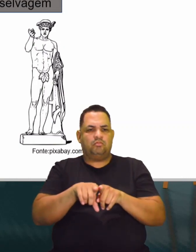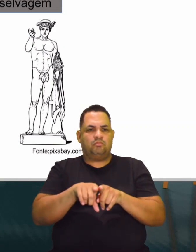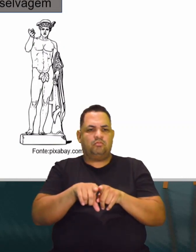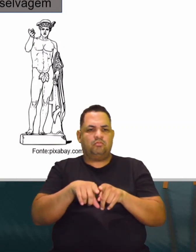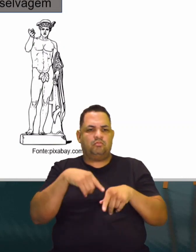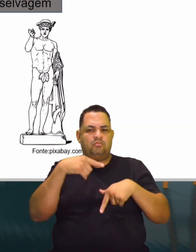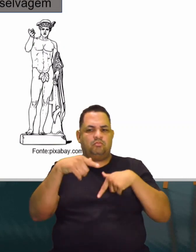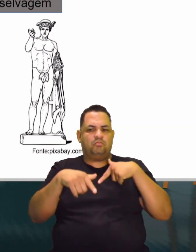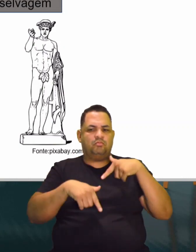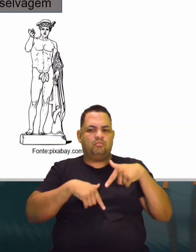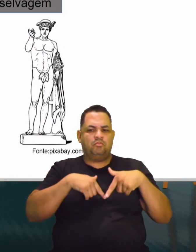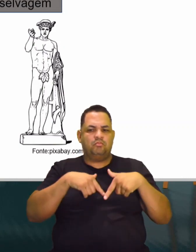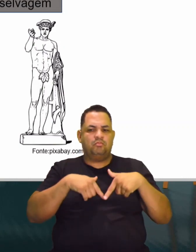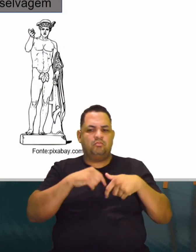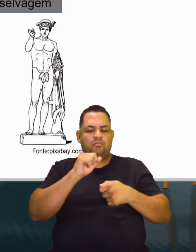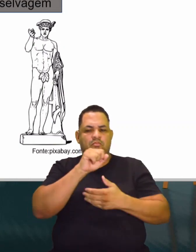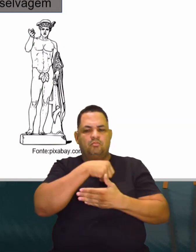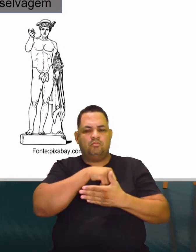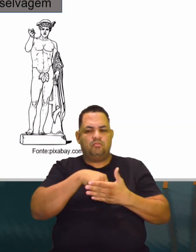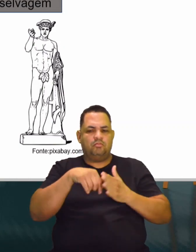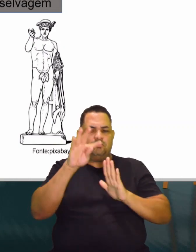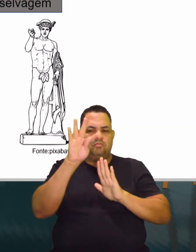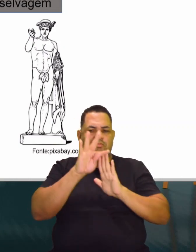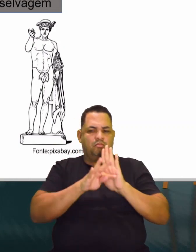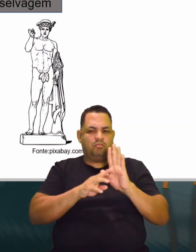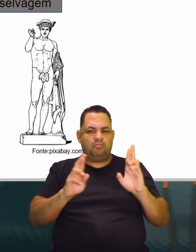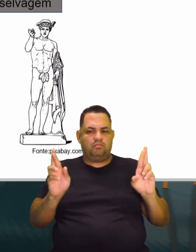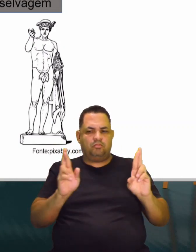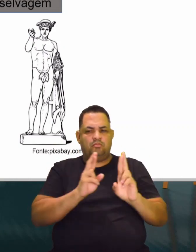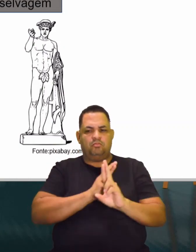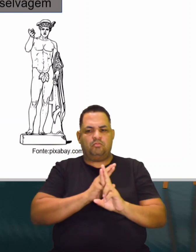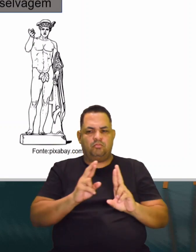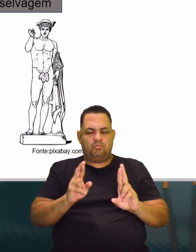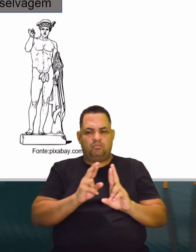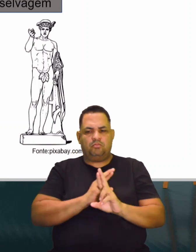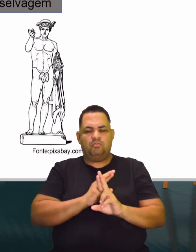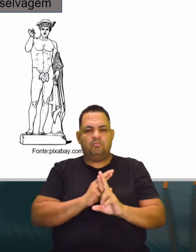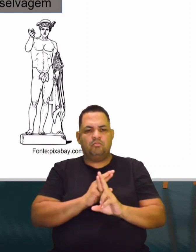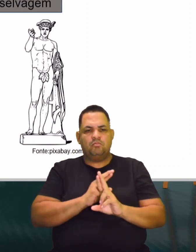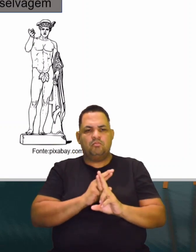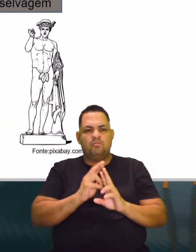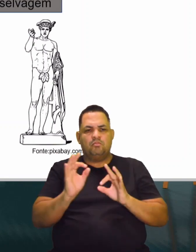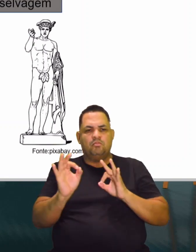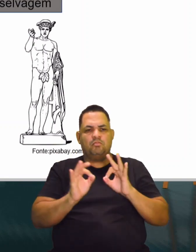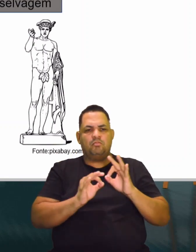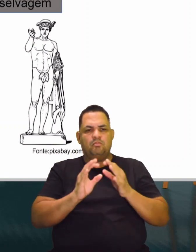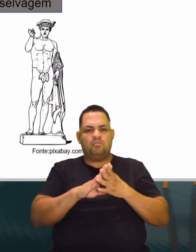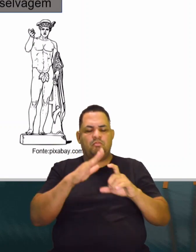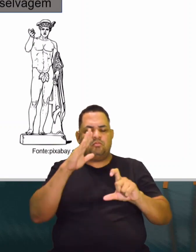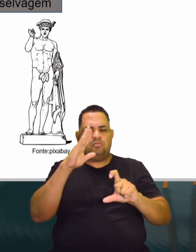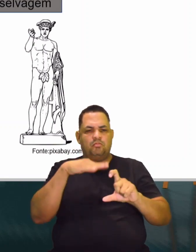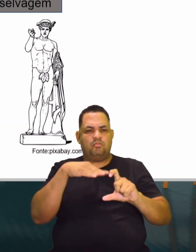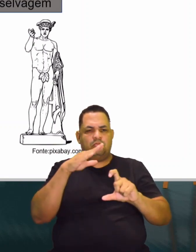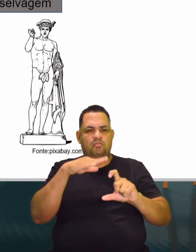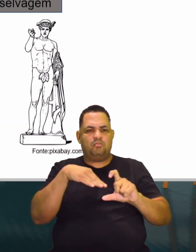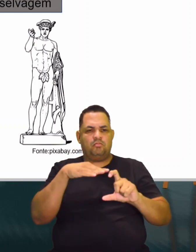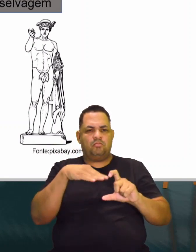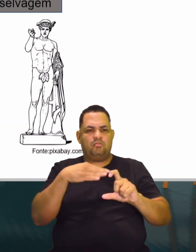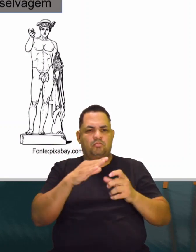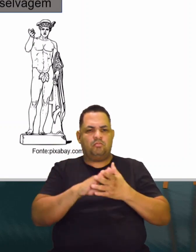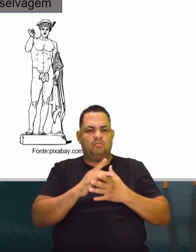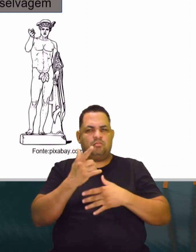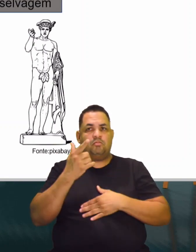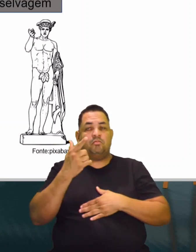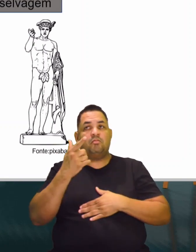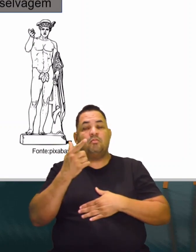produzido ali textos relacionados, então, tanto às mitologias, né, ou